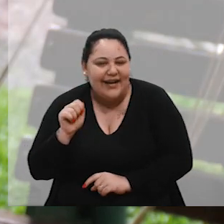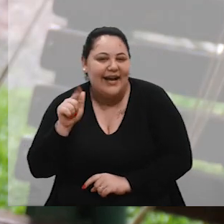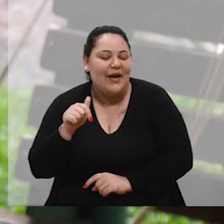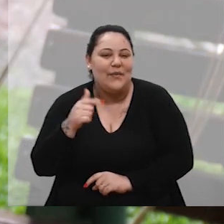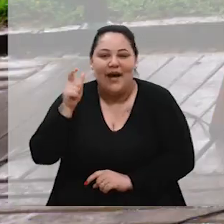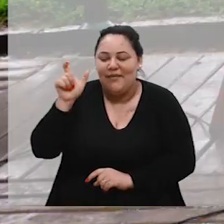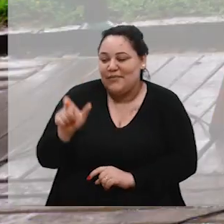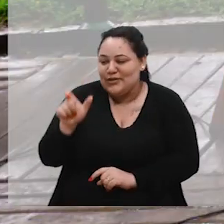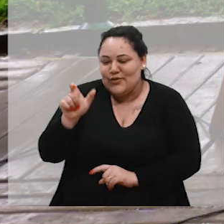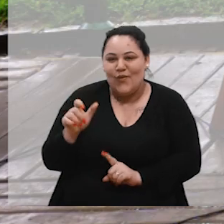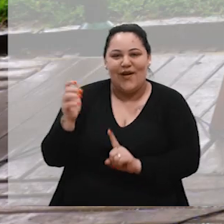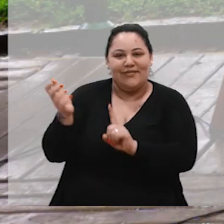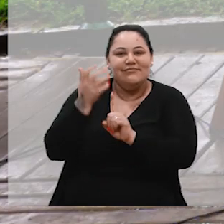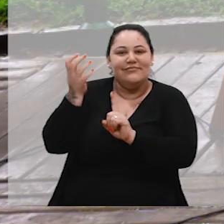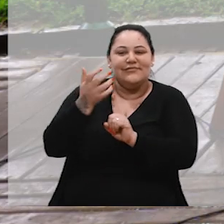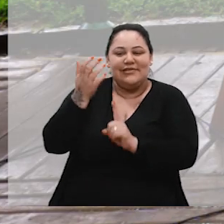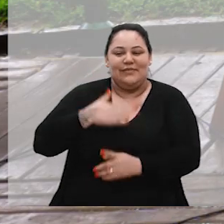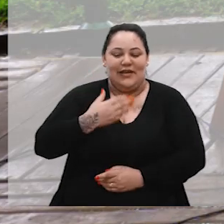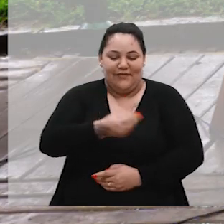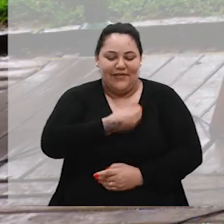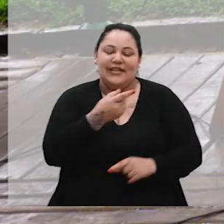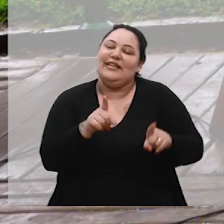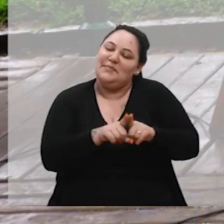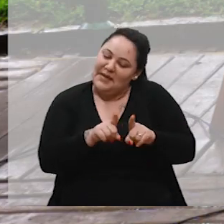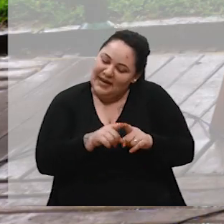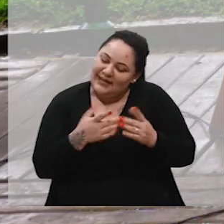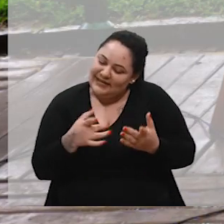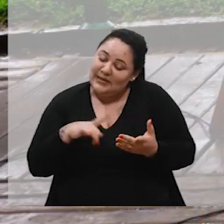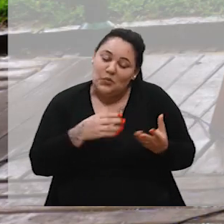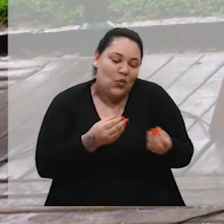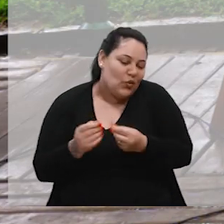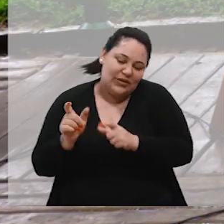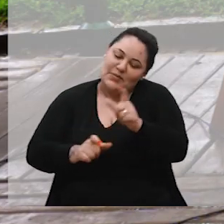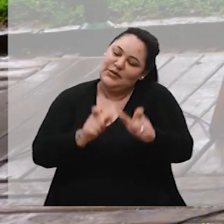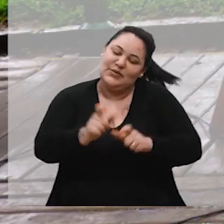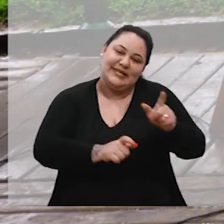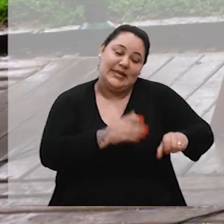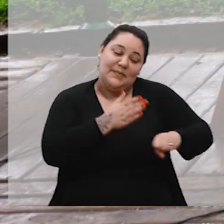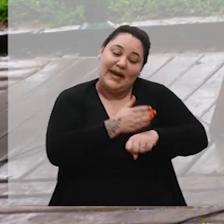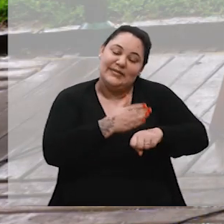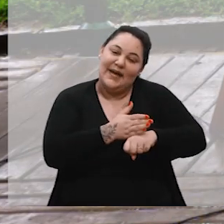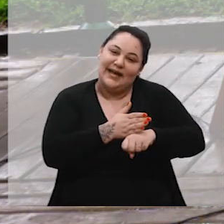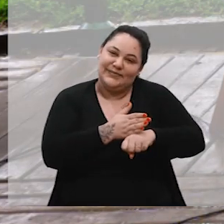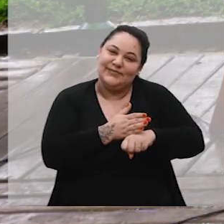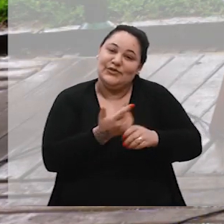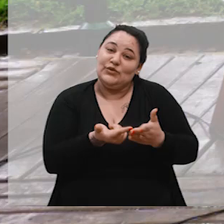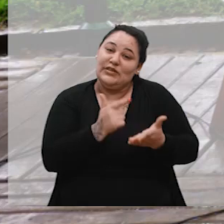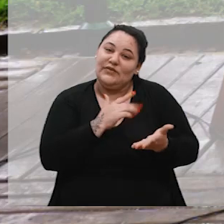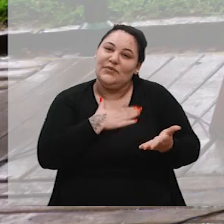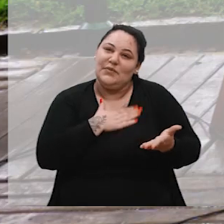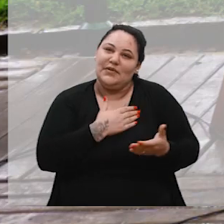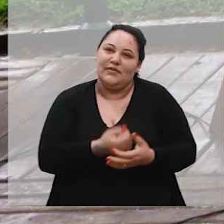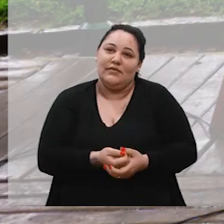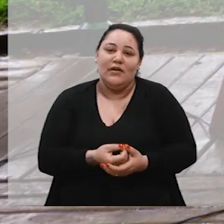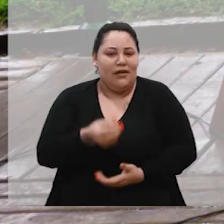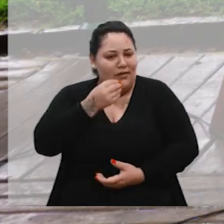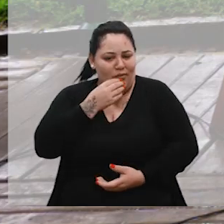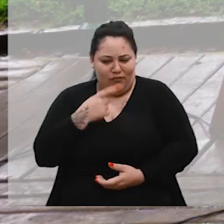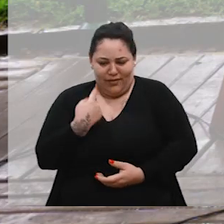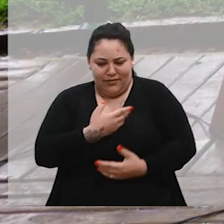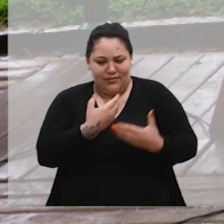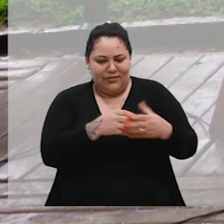muito inspiradora para mim também. Então, tem muitas pessoas que fazem parte dos meus contos. É que as nossas vivências, né, Lisana, Sim, elas